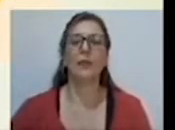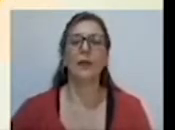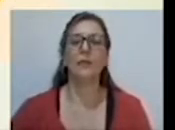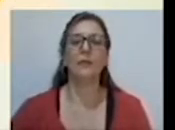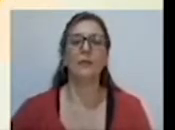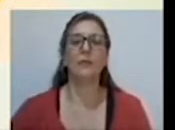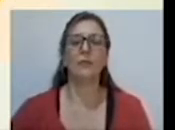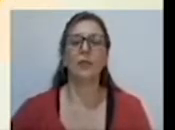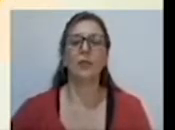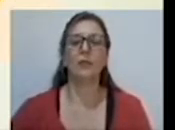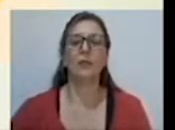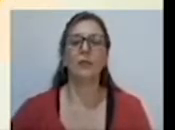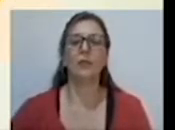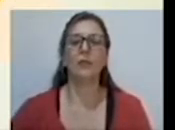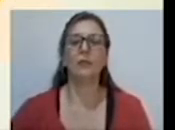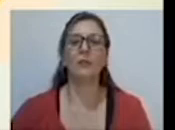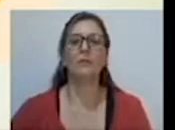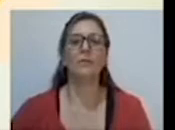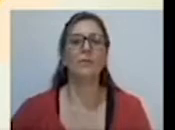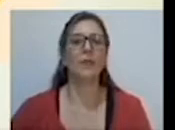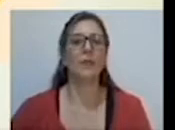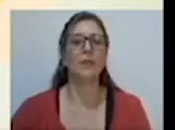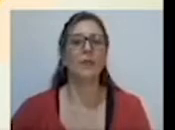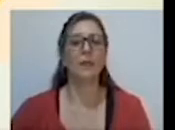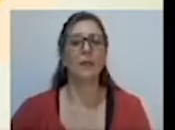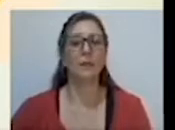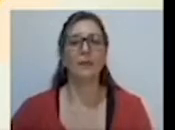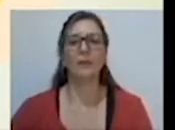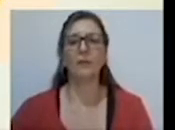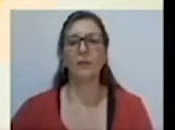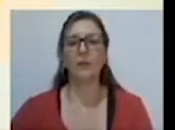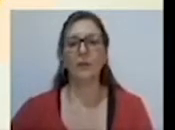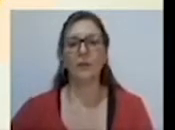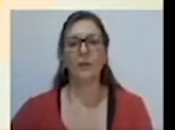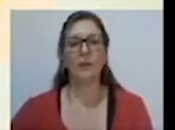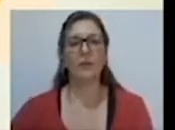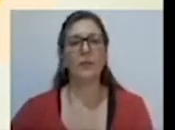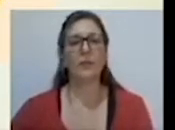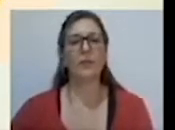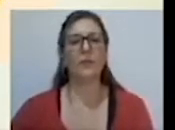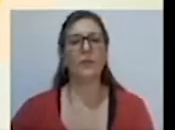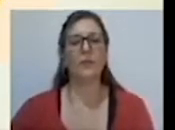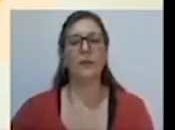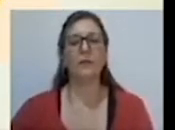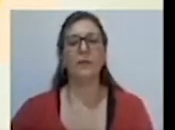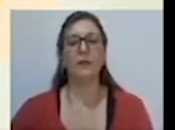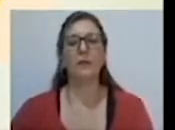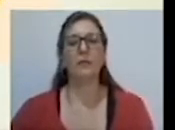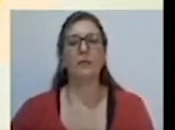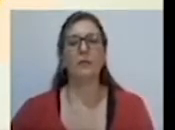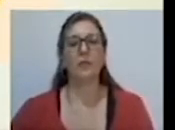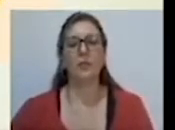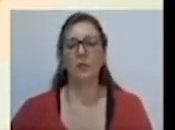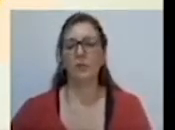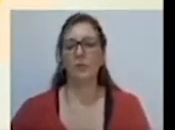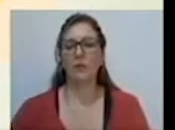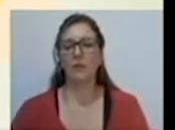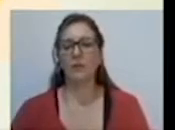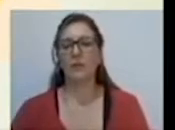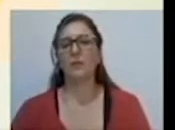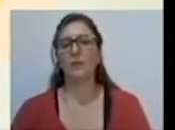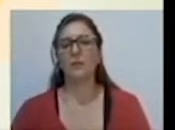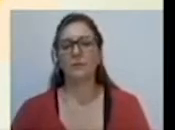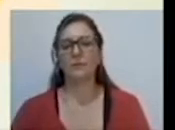2 átrios, o direito e o esquerdo, e na parte inferior nós temos os 2 ventrículos, direito